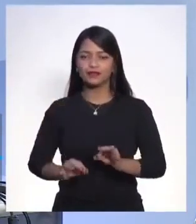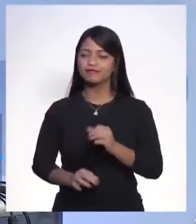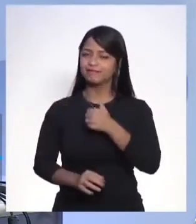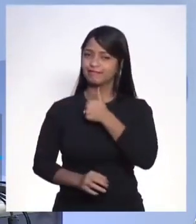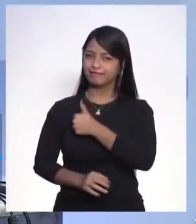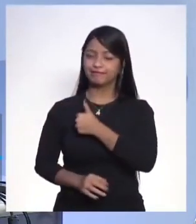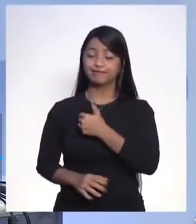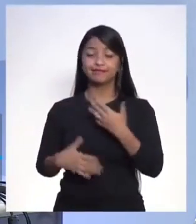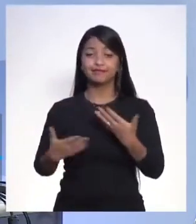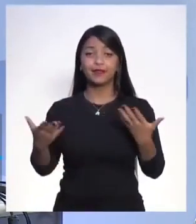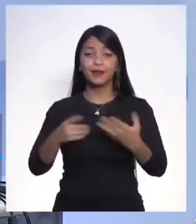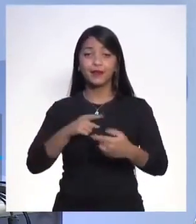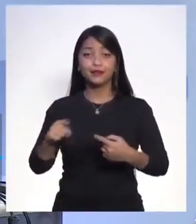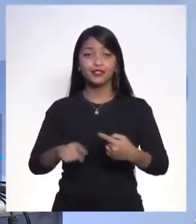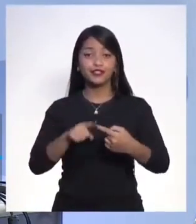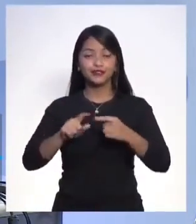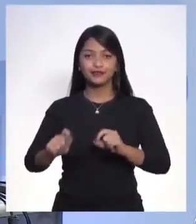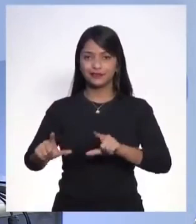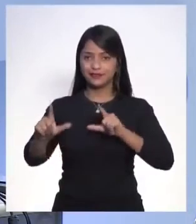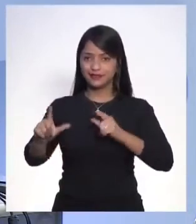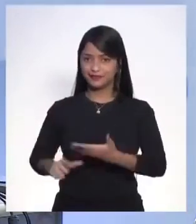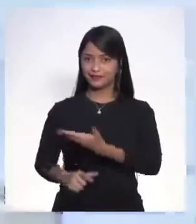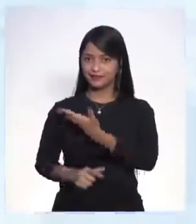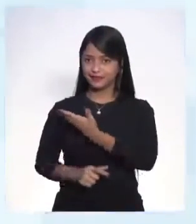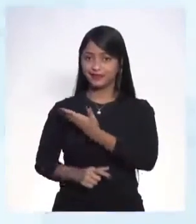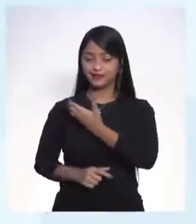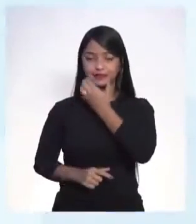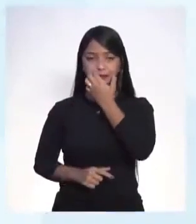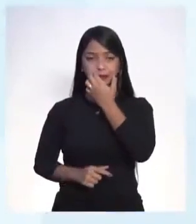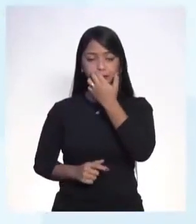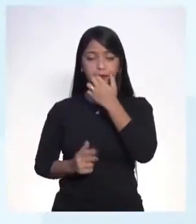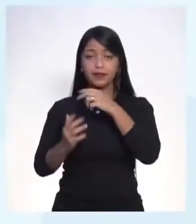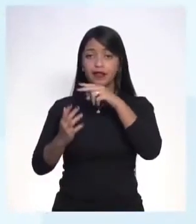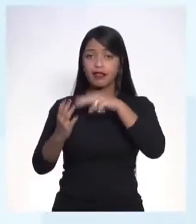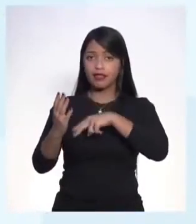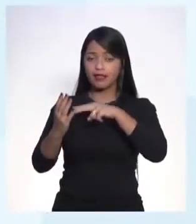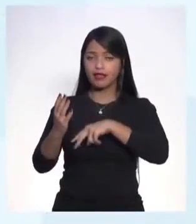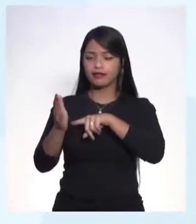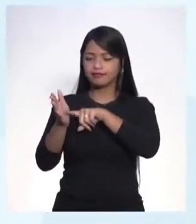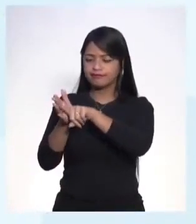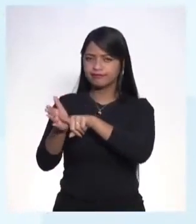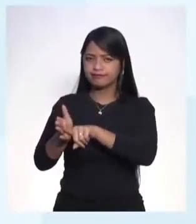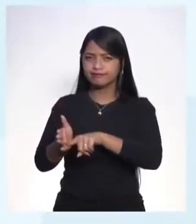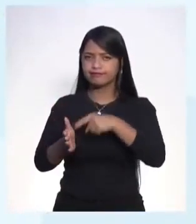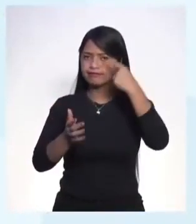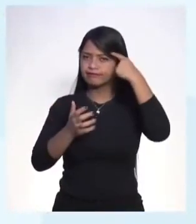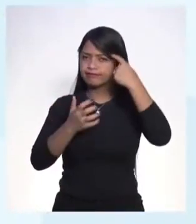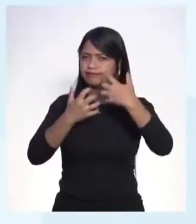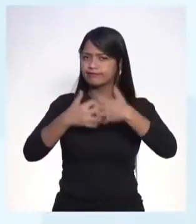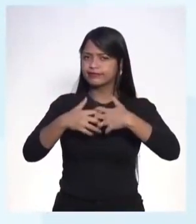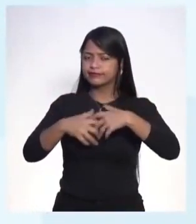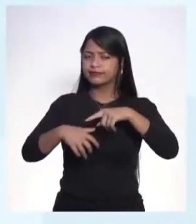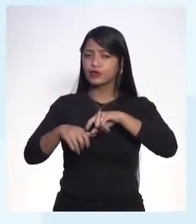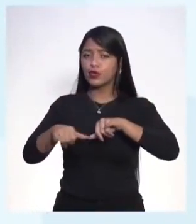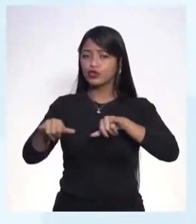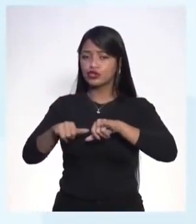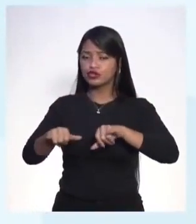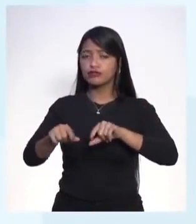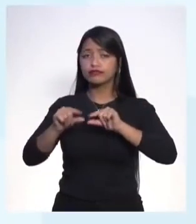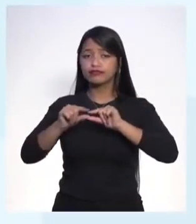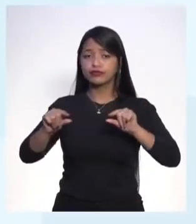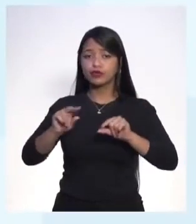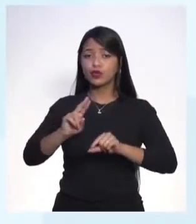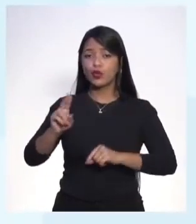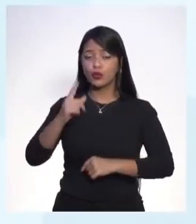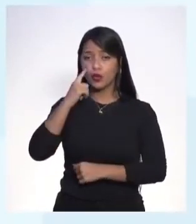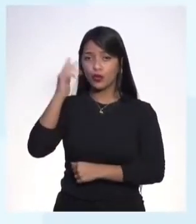com objetivos na tela. Ler, analisar e interpretar a notícia no isolamento. Ararinhas azuis superam